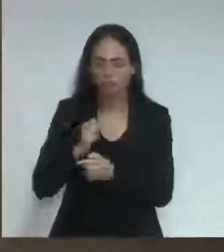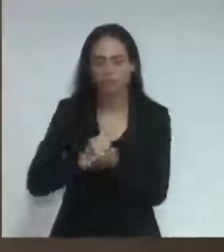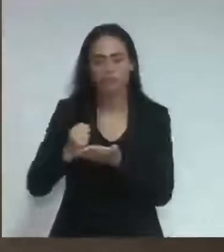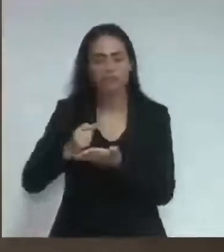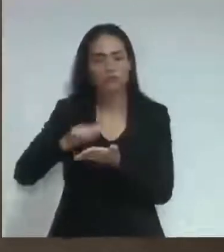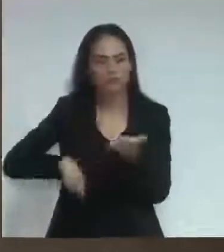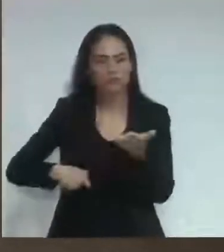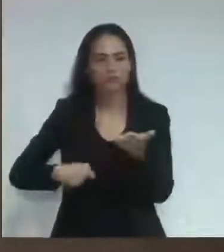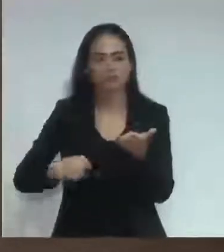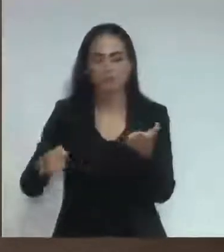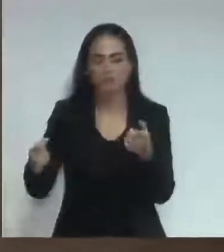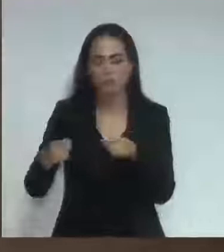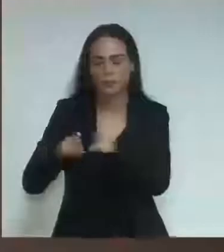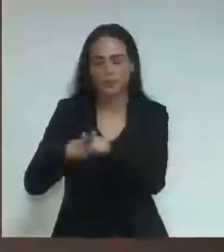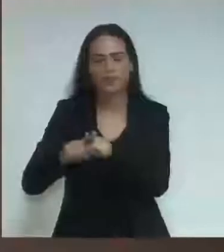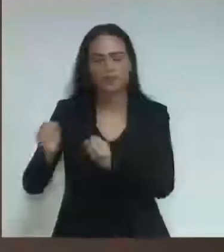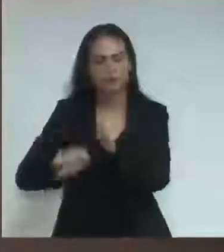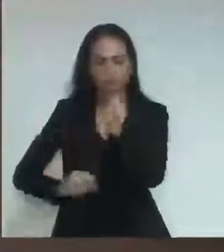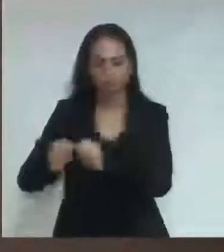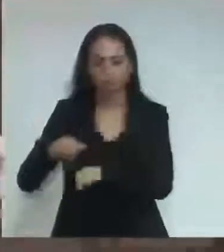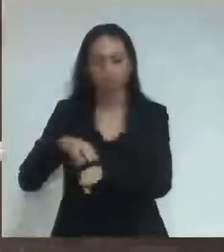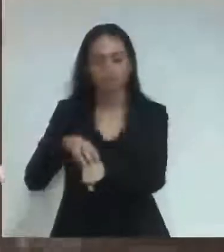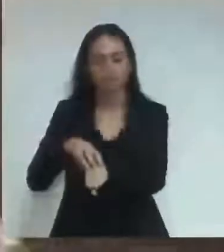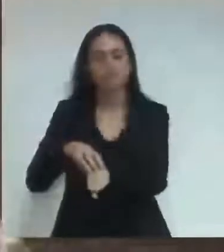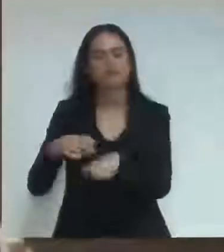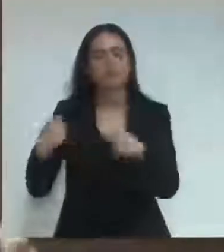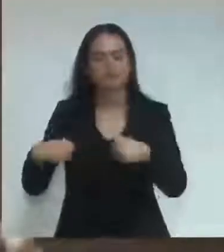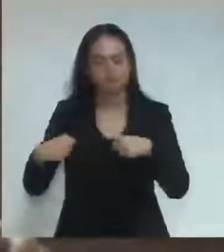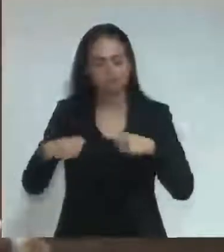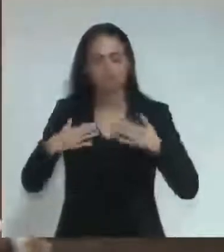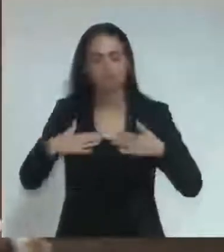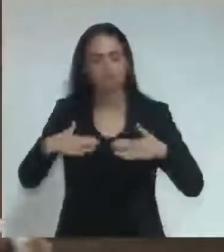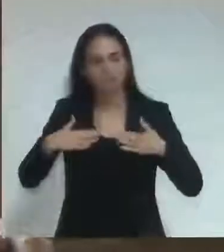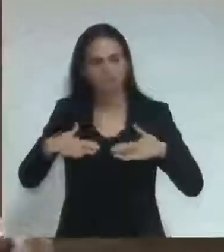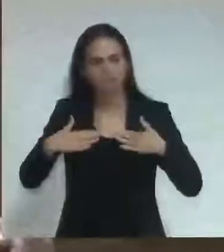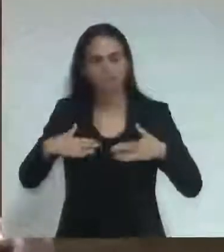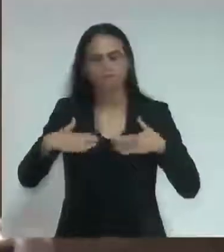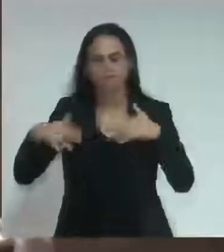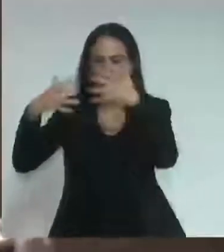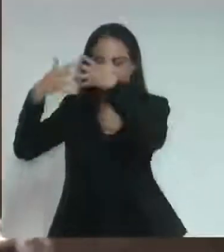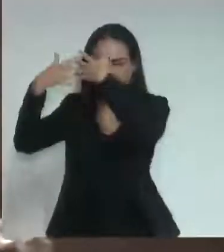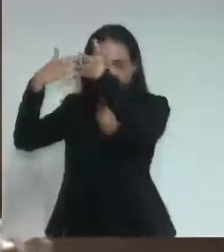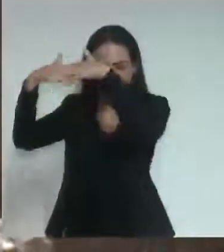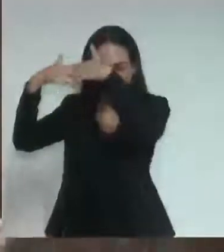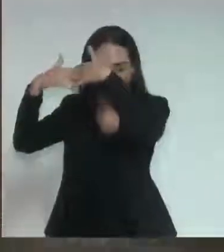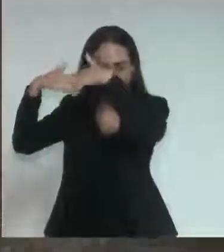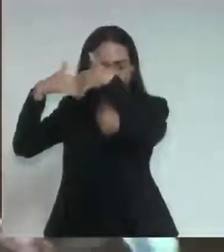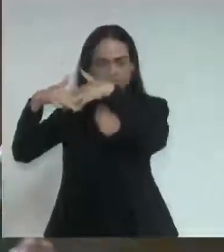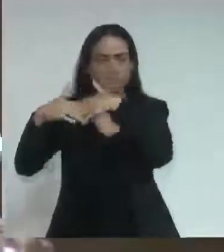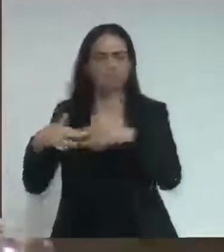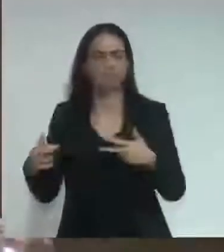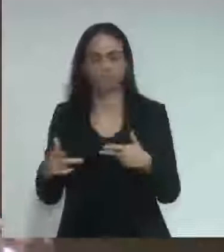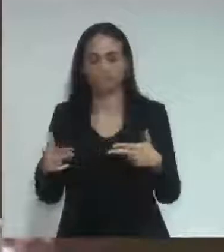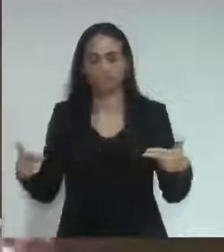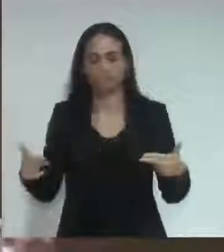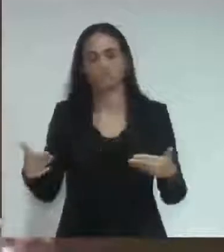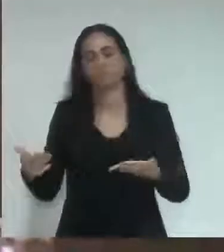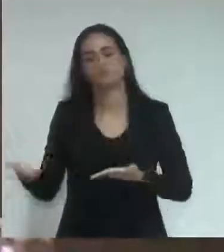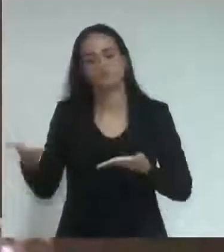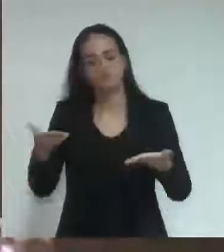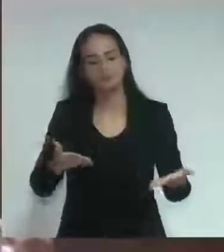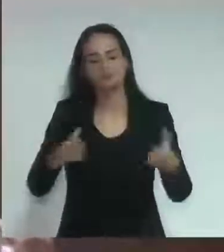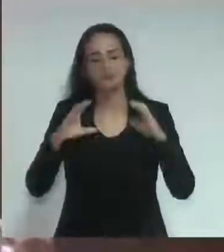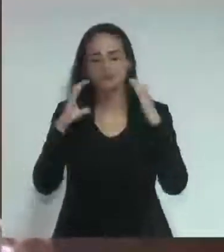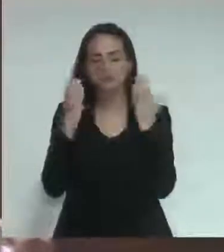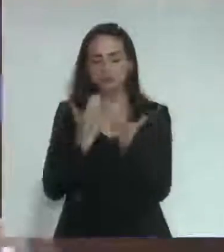essa empresa. Então, é algo que tem que ser feito com muito cuidado. O que vem para essa casa não é o processo